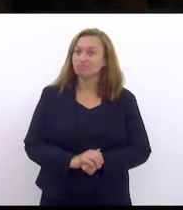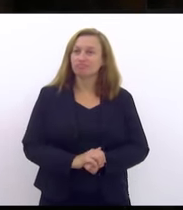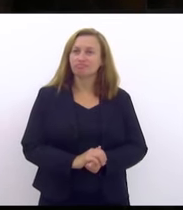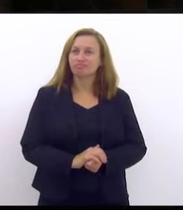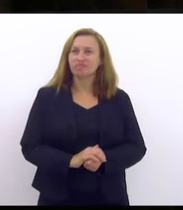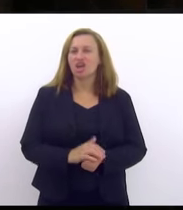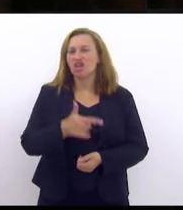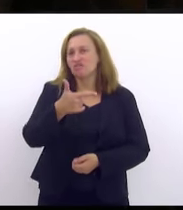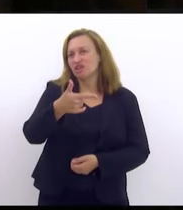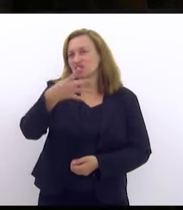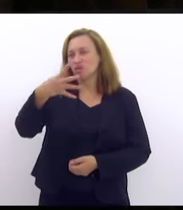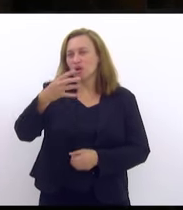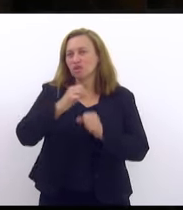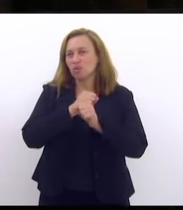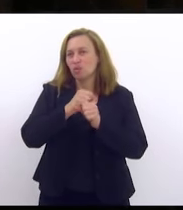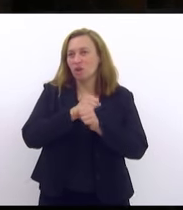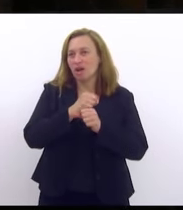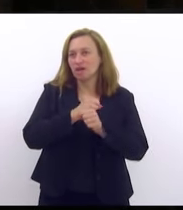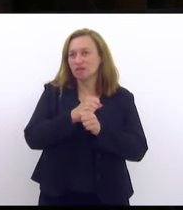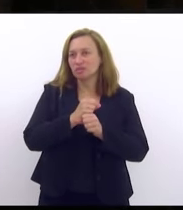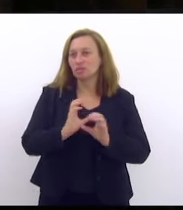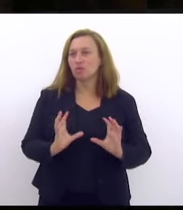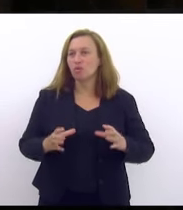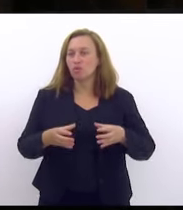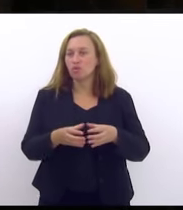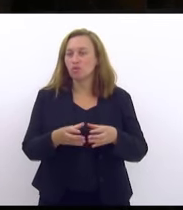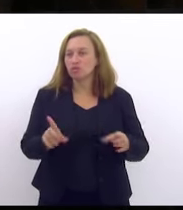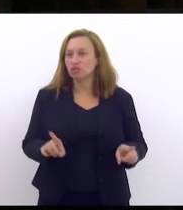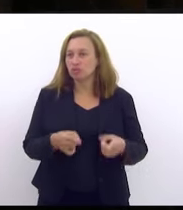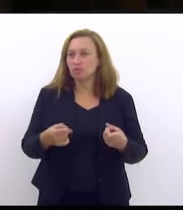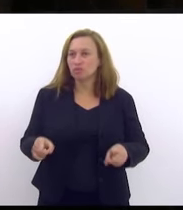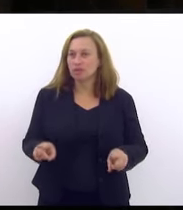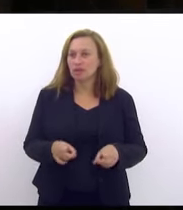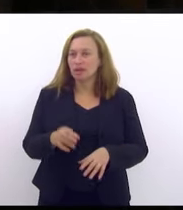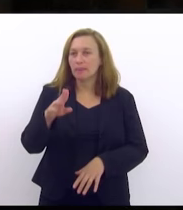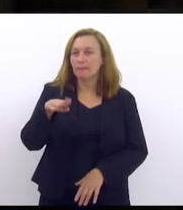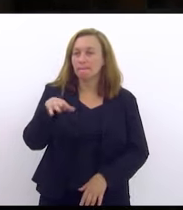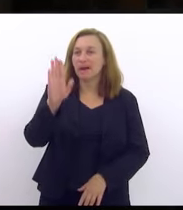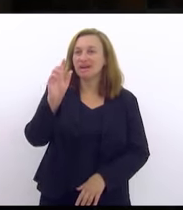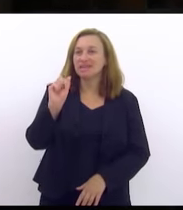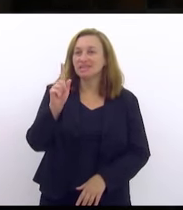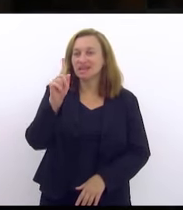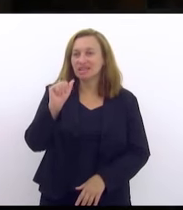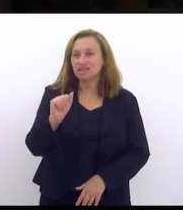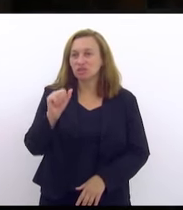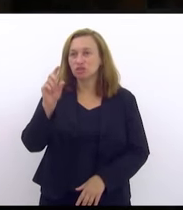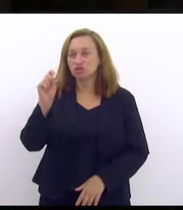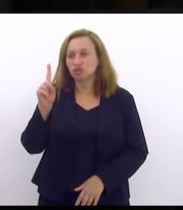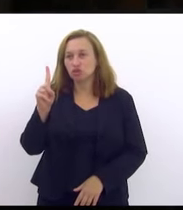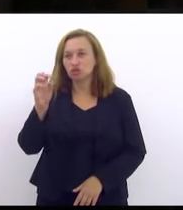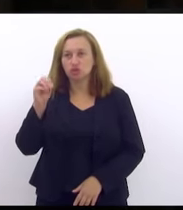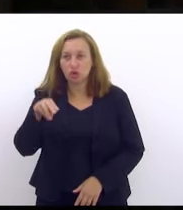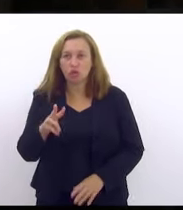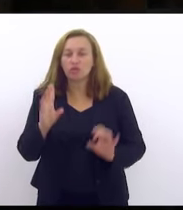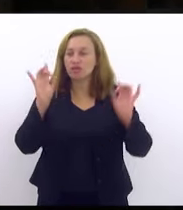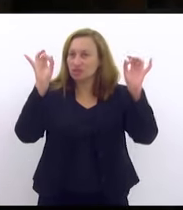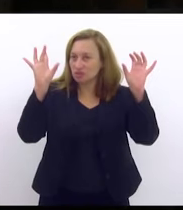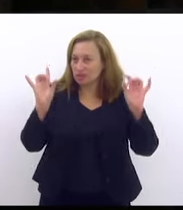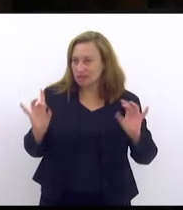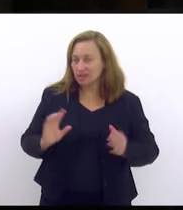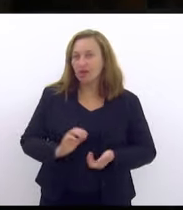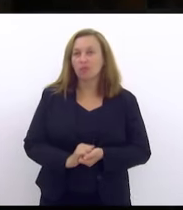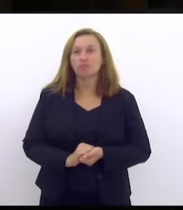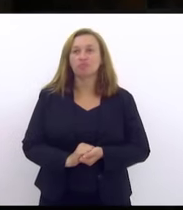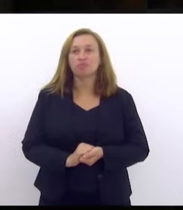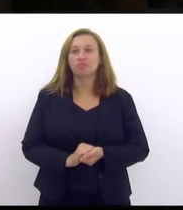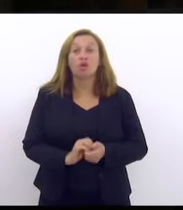24 anos de caminhada com a banda Dom, tive a chance de aprender muito com algumas pessoas. Em especial, com